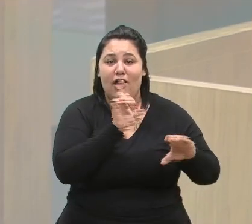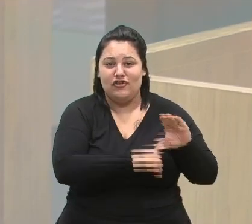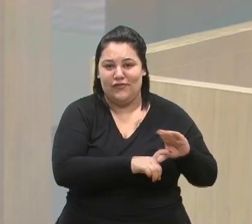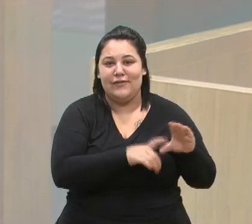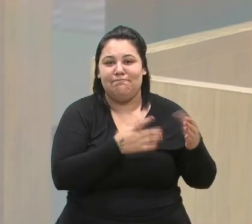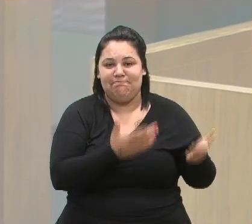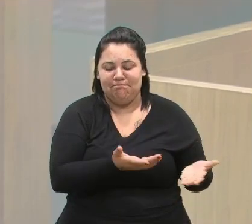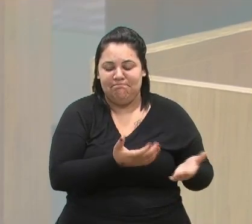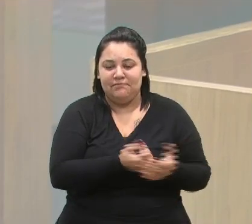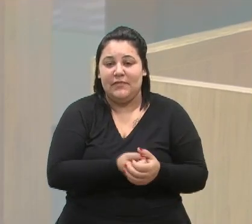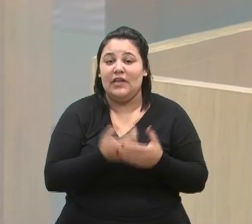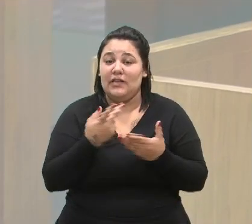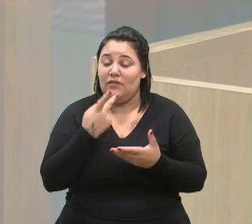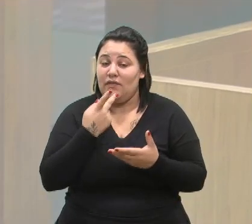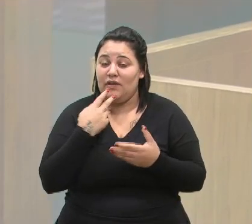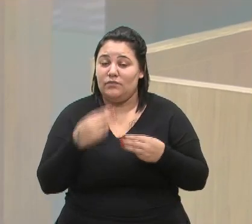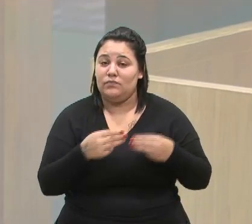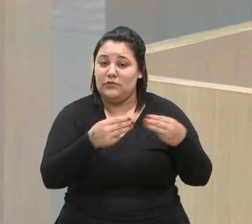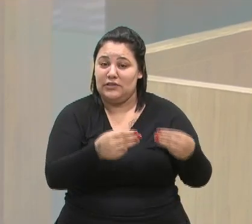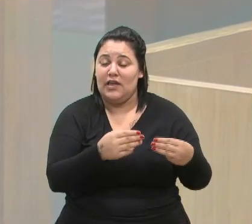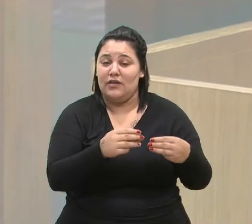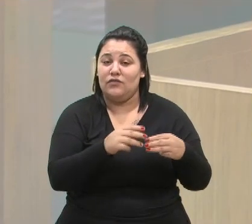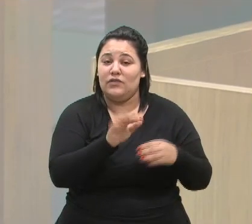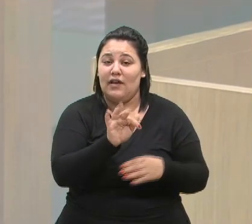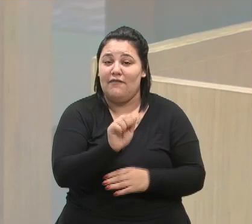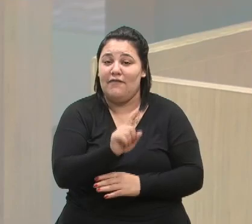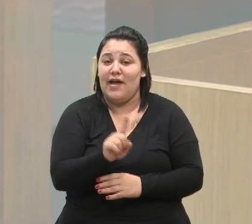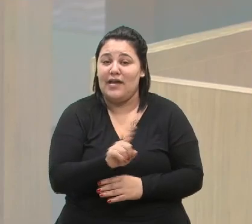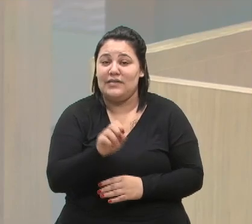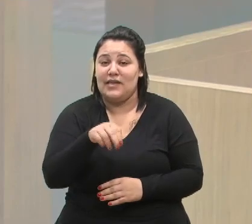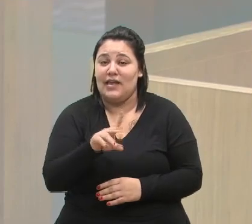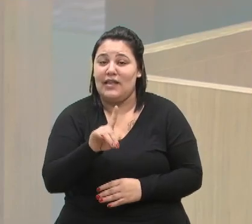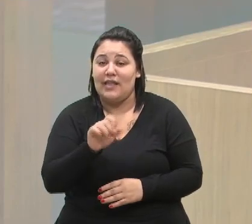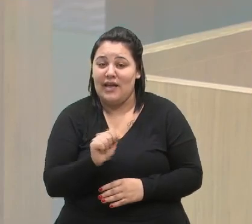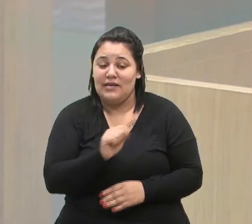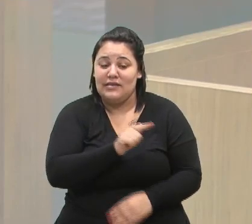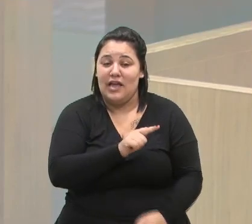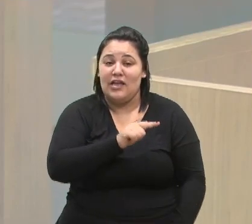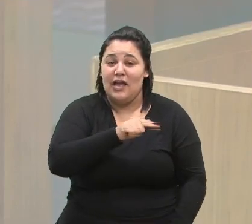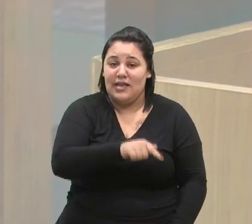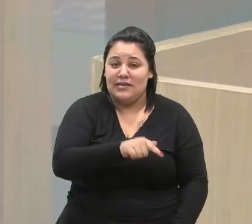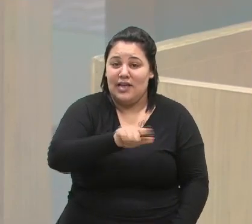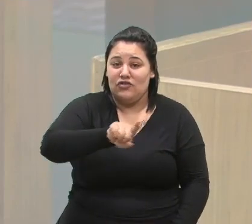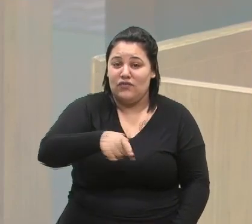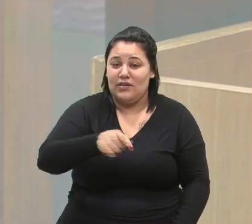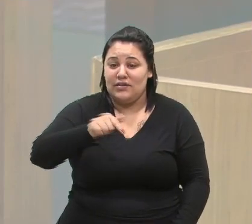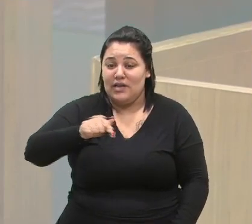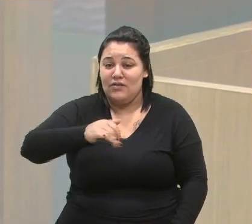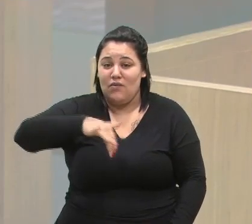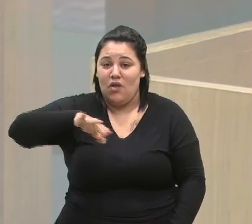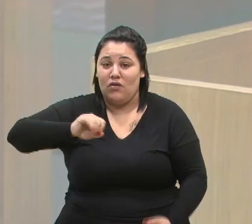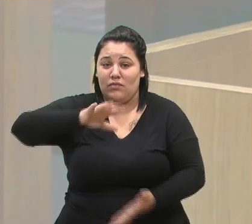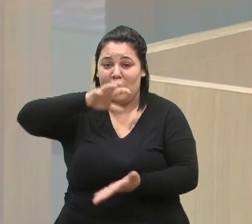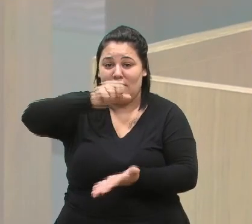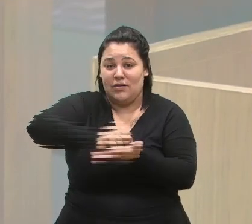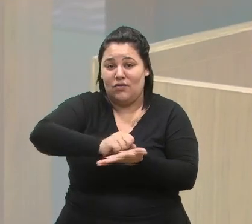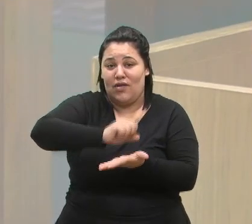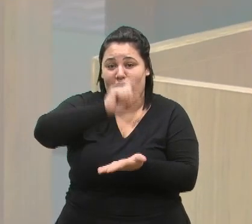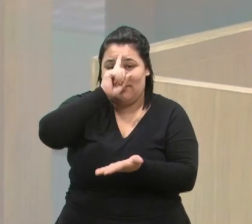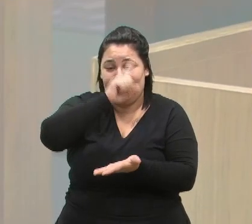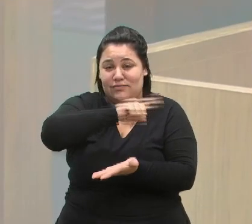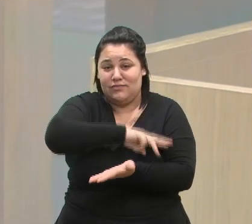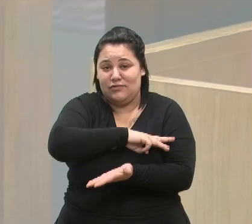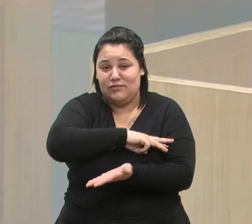acordo com o Ministério da Fazenda, 7,7 milhões de alunos estão matriculados no ensino médio, mas